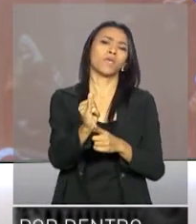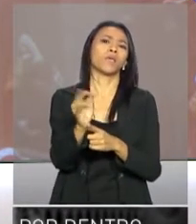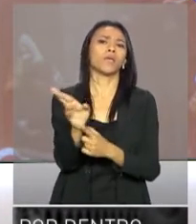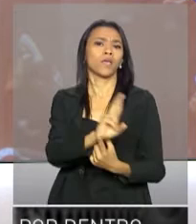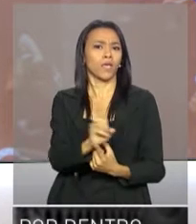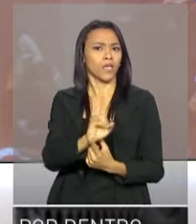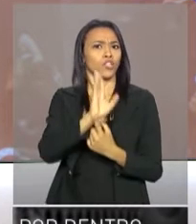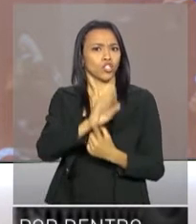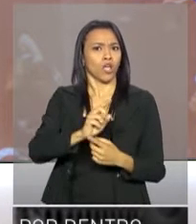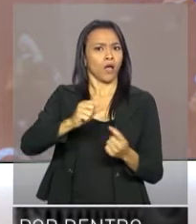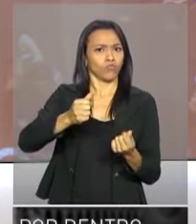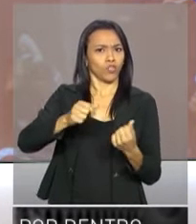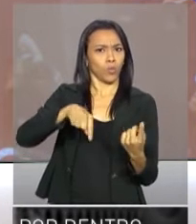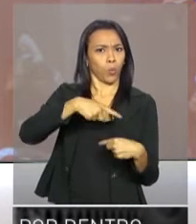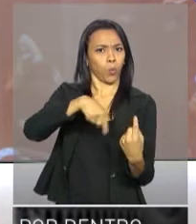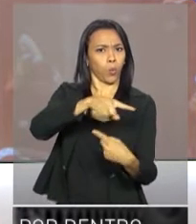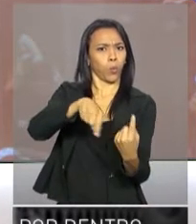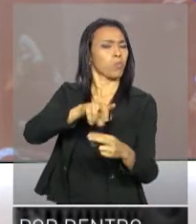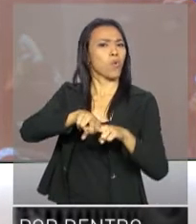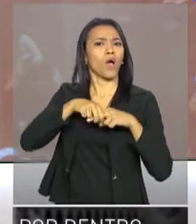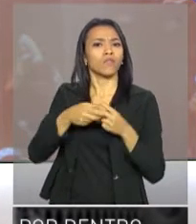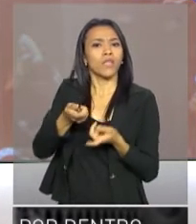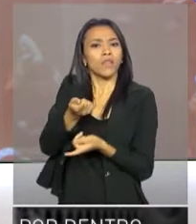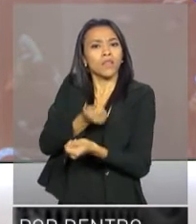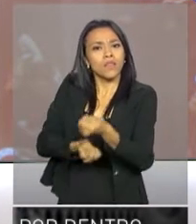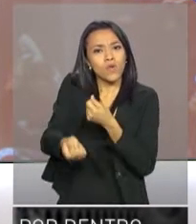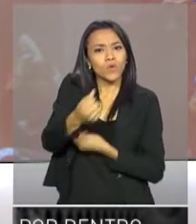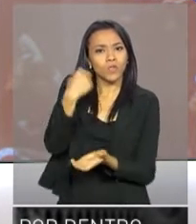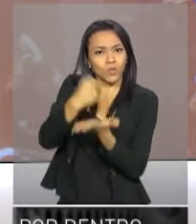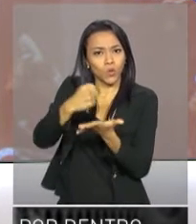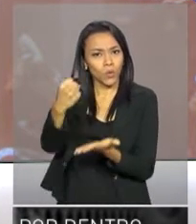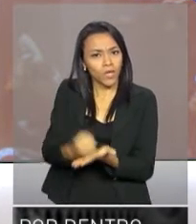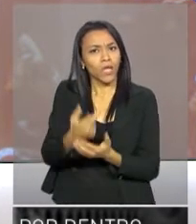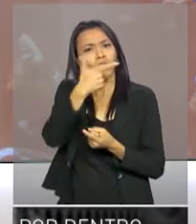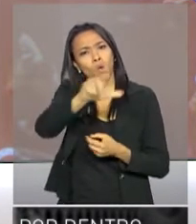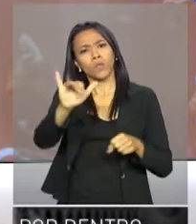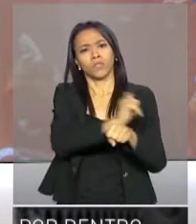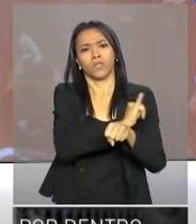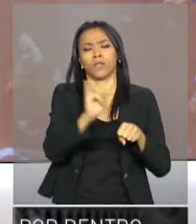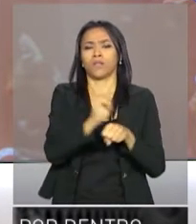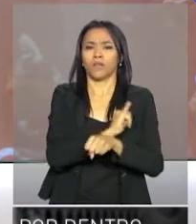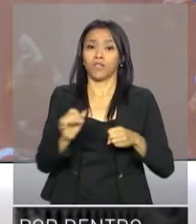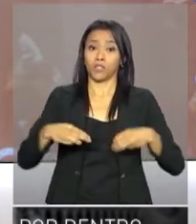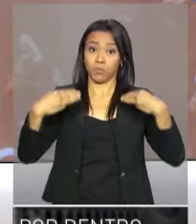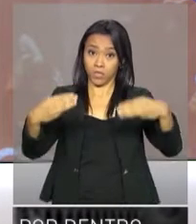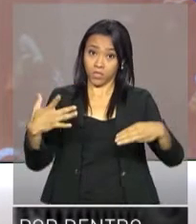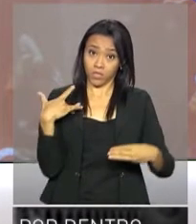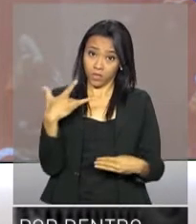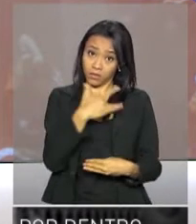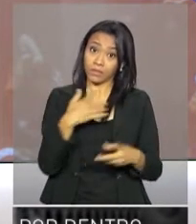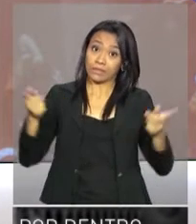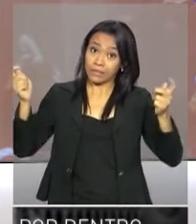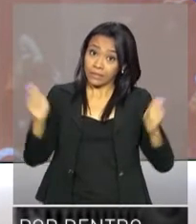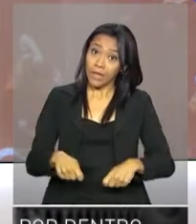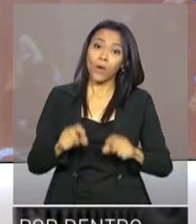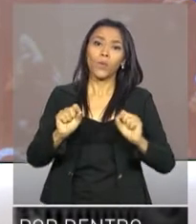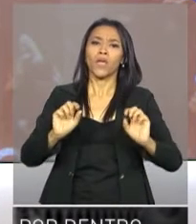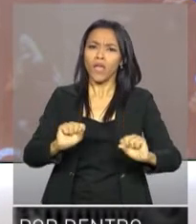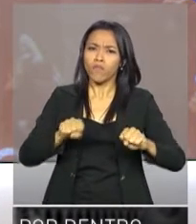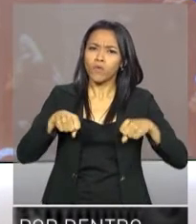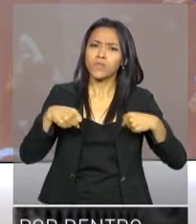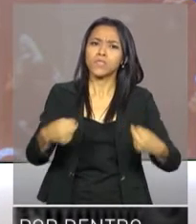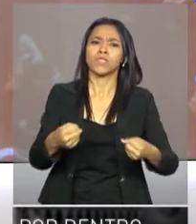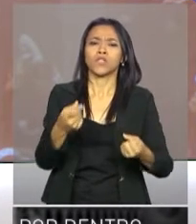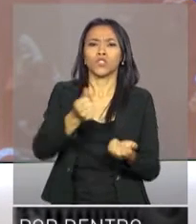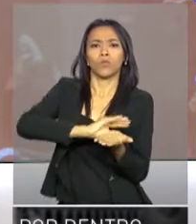R$1 bilhão foi gerada a partir da renegociação de contratos e outras medidas do Ministério da Saúde. Assim será possível reforçar os